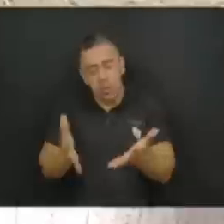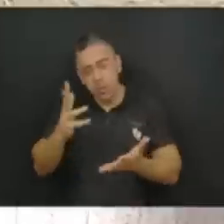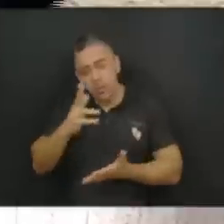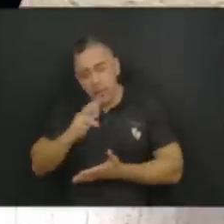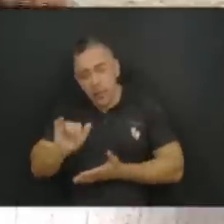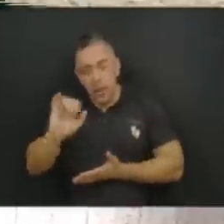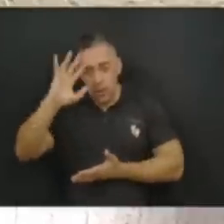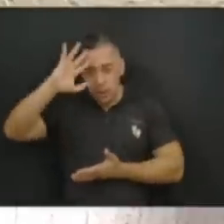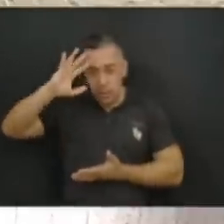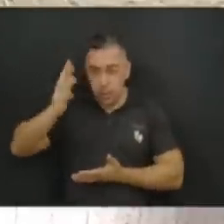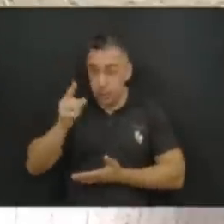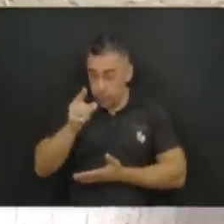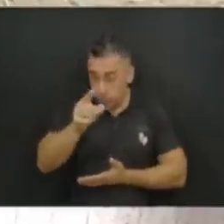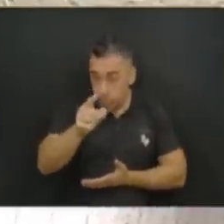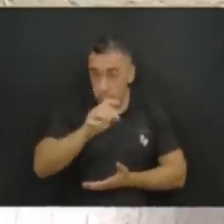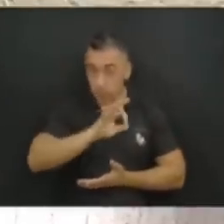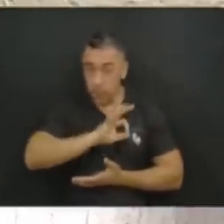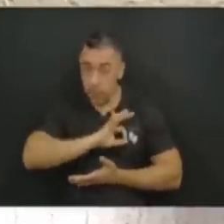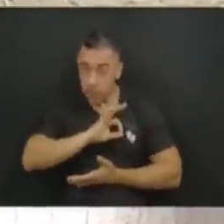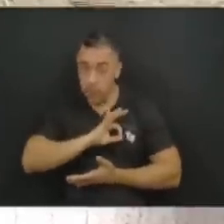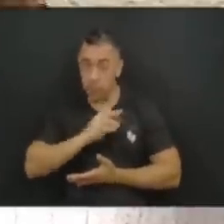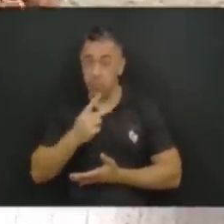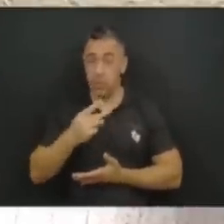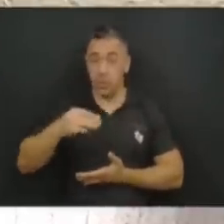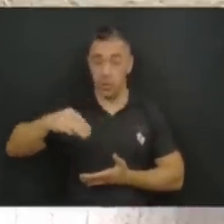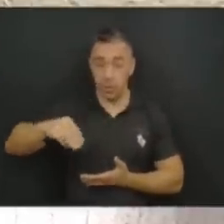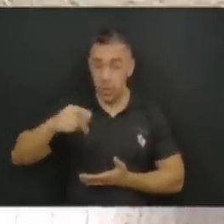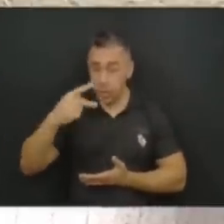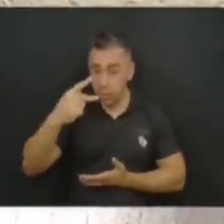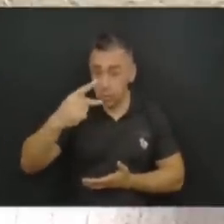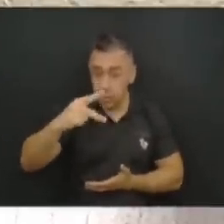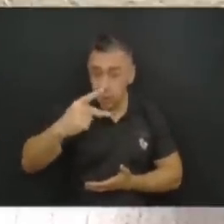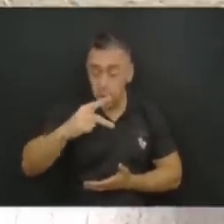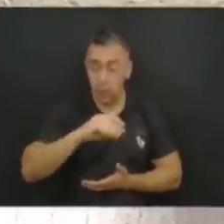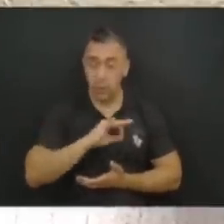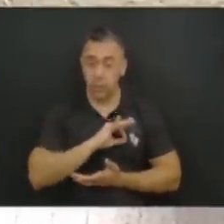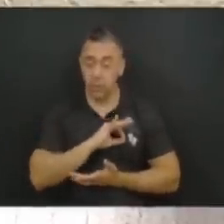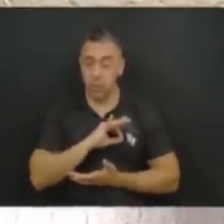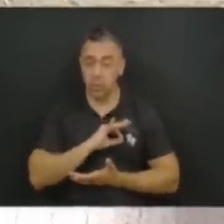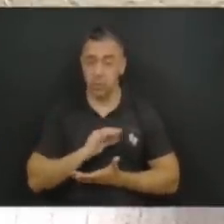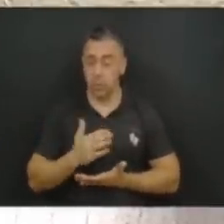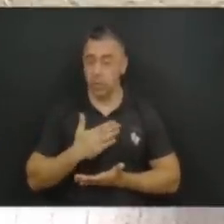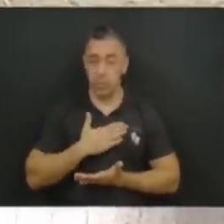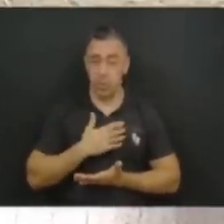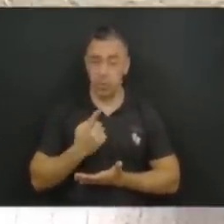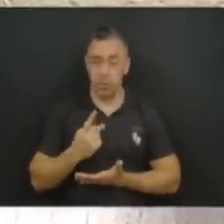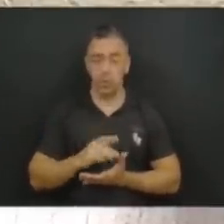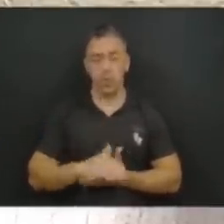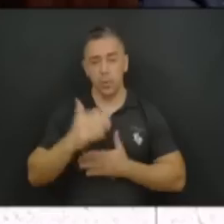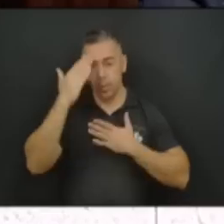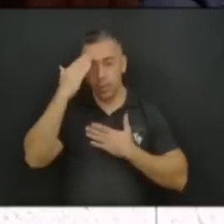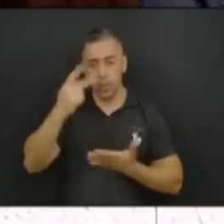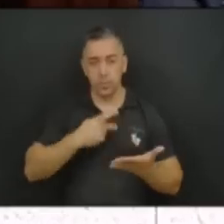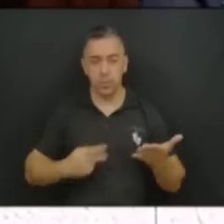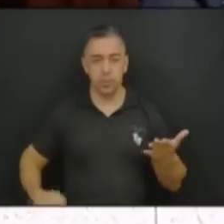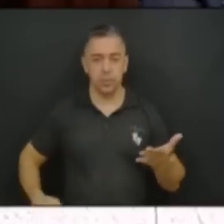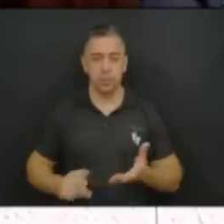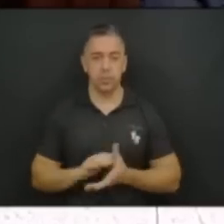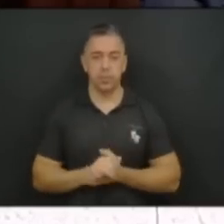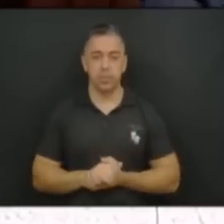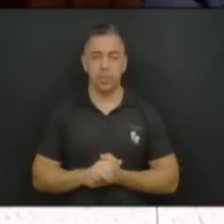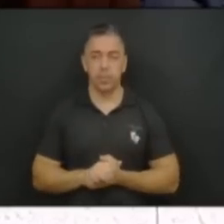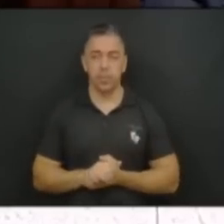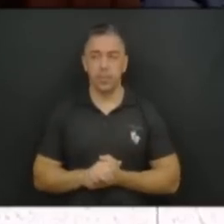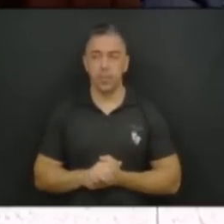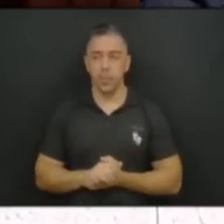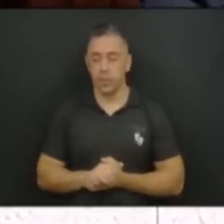vai acontecer com a sua Polícia Militar não é a minha é a sua e obrigado presentes em Oi